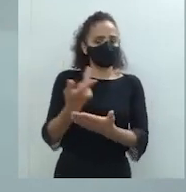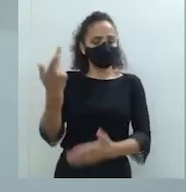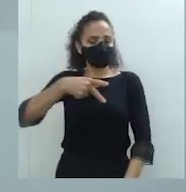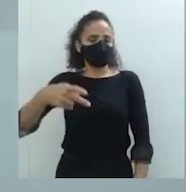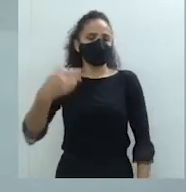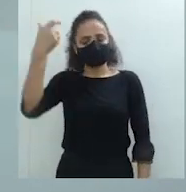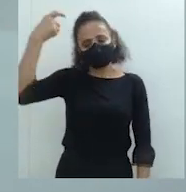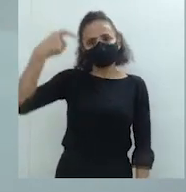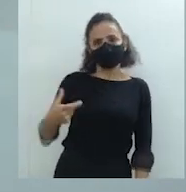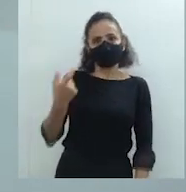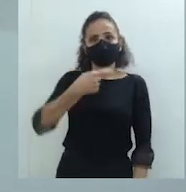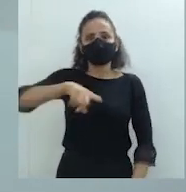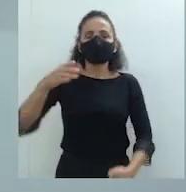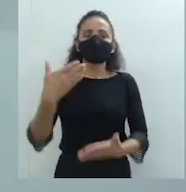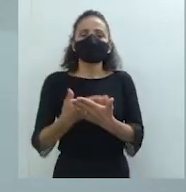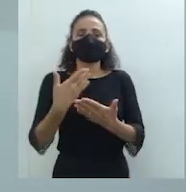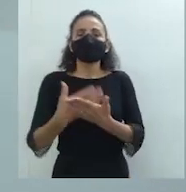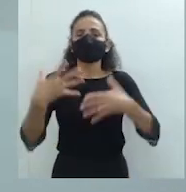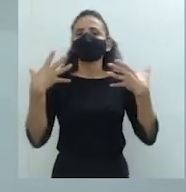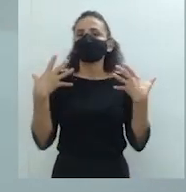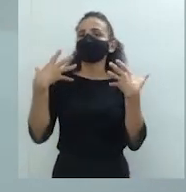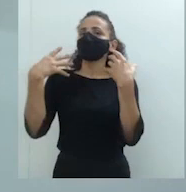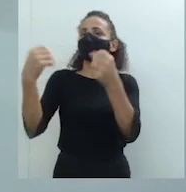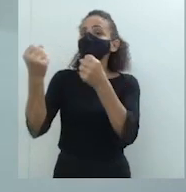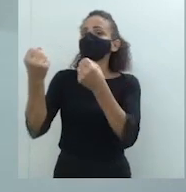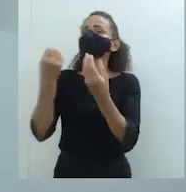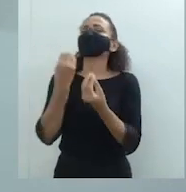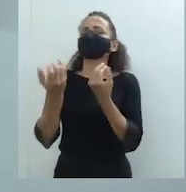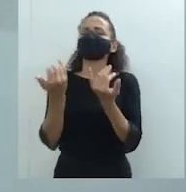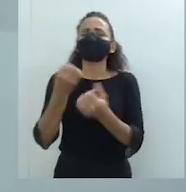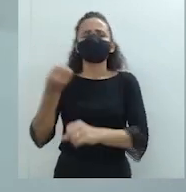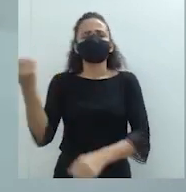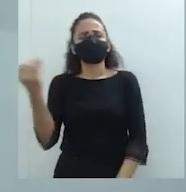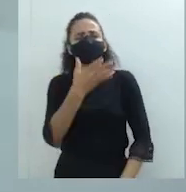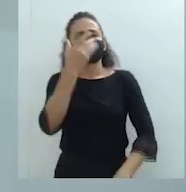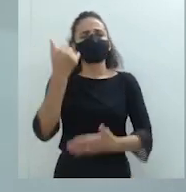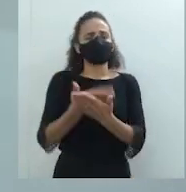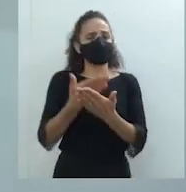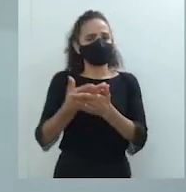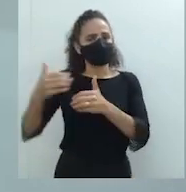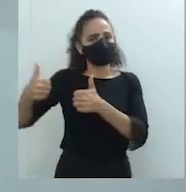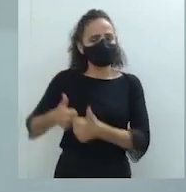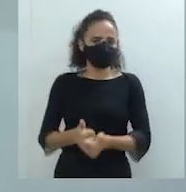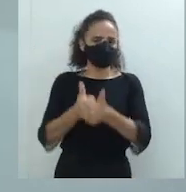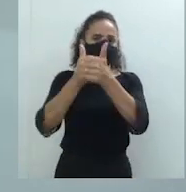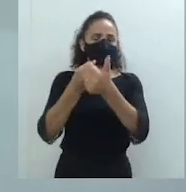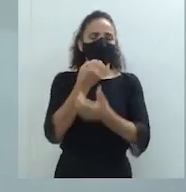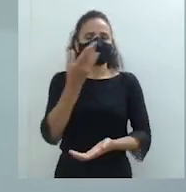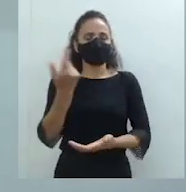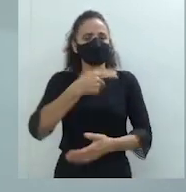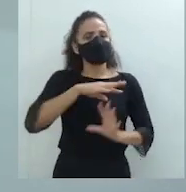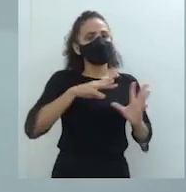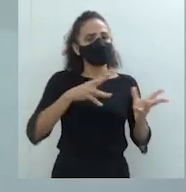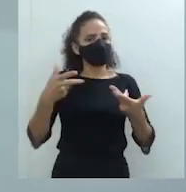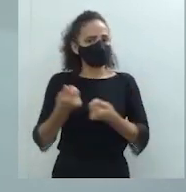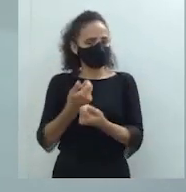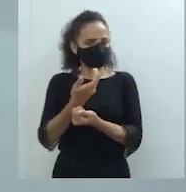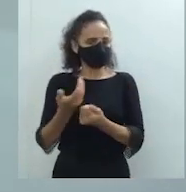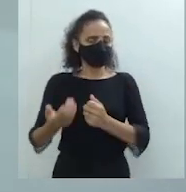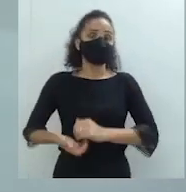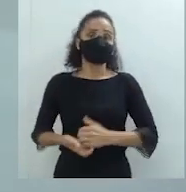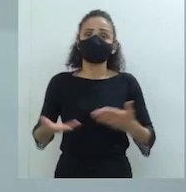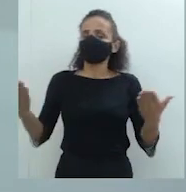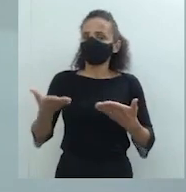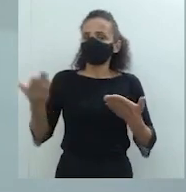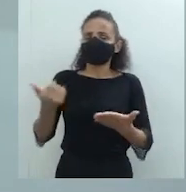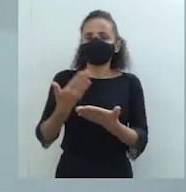de Ciências, você receber essa notificação e poder acompanhar nossas aulas que são maravilhosas.